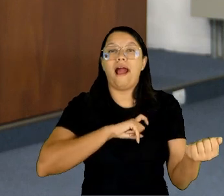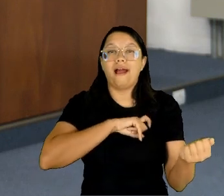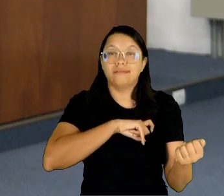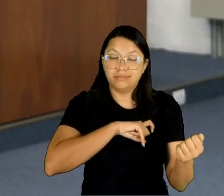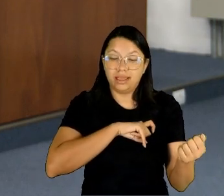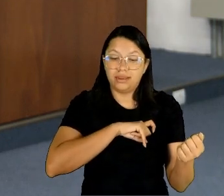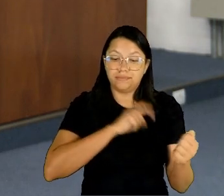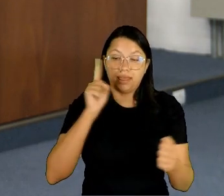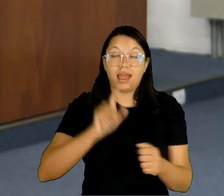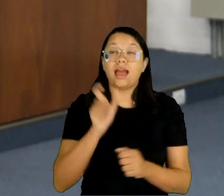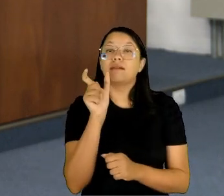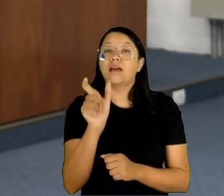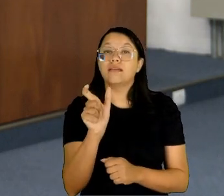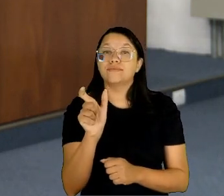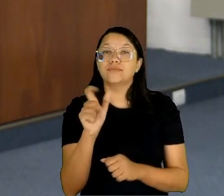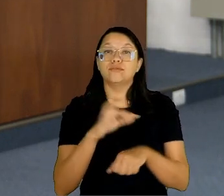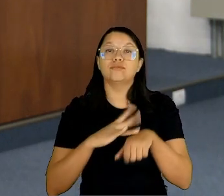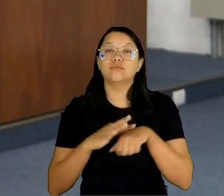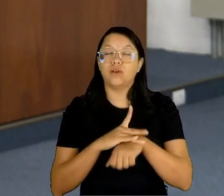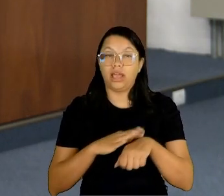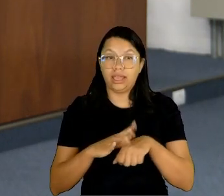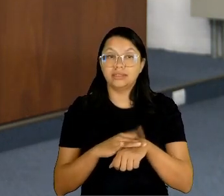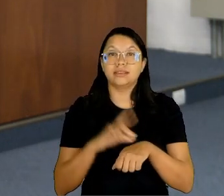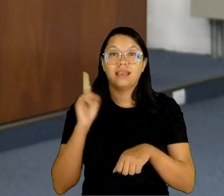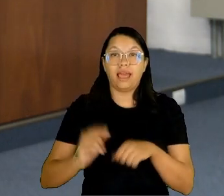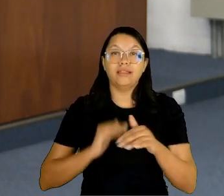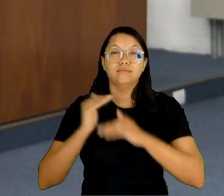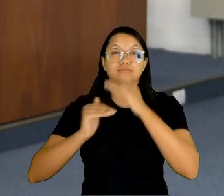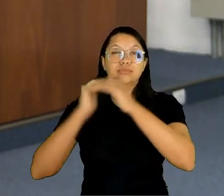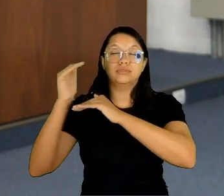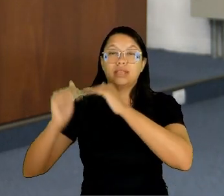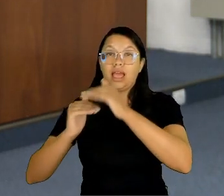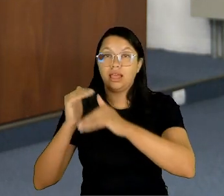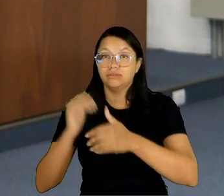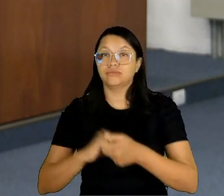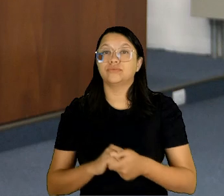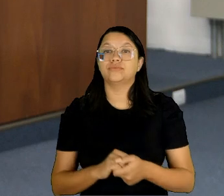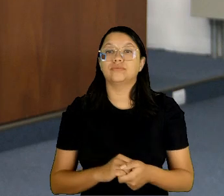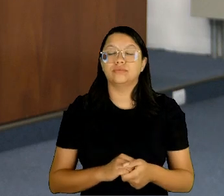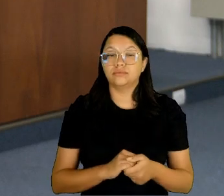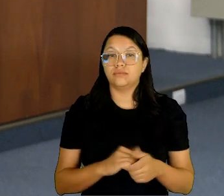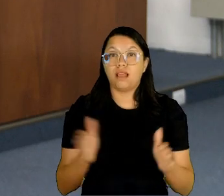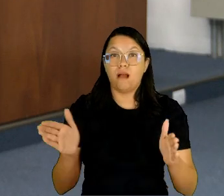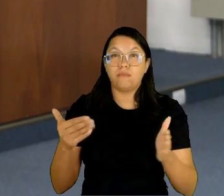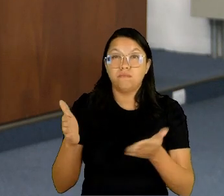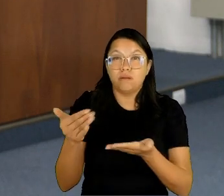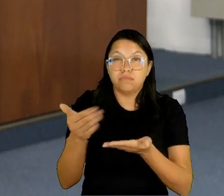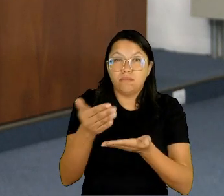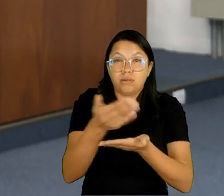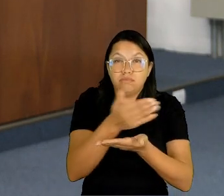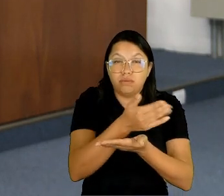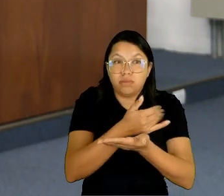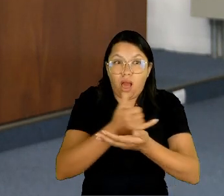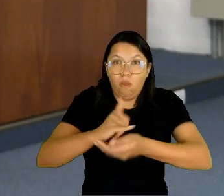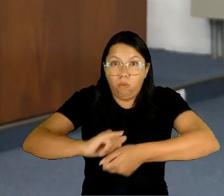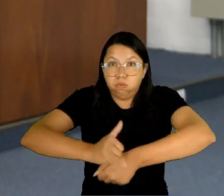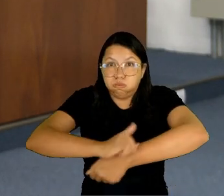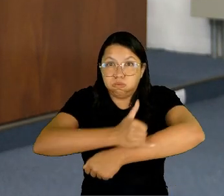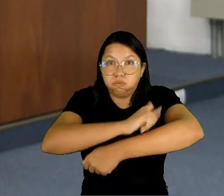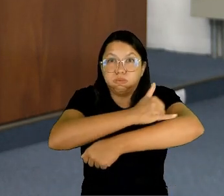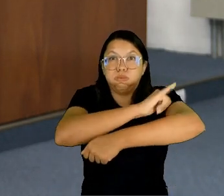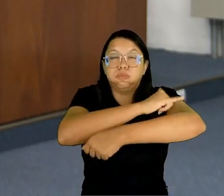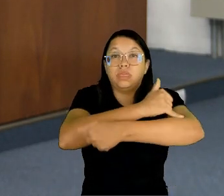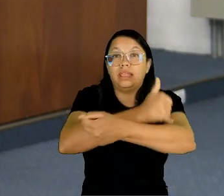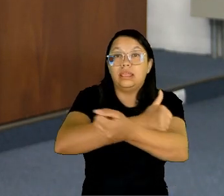aquela palavrinha do início que eu falei de doença aterosclerótica, que é esse processo de aterosclerose, que é o acúmulo de gordura nas